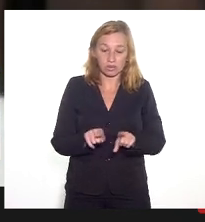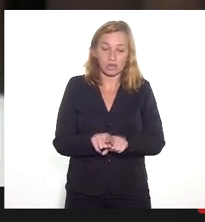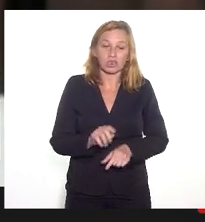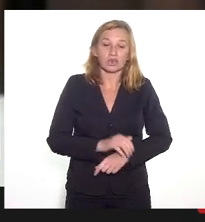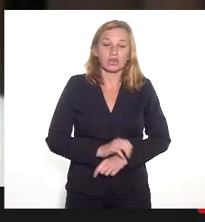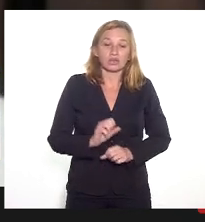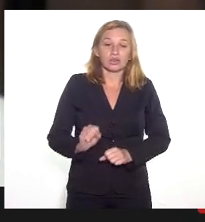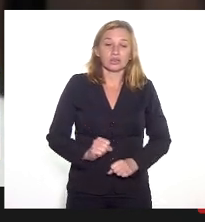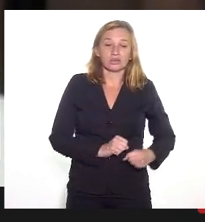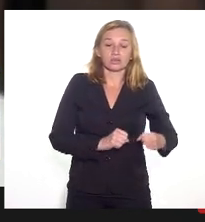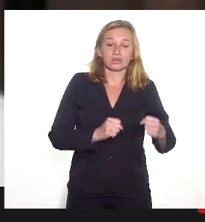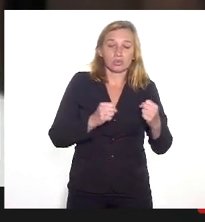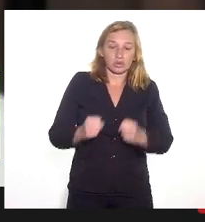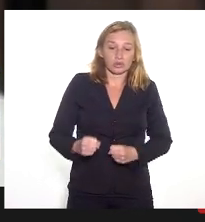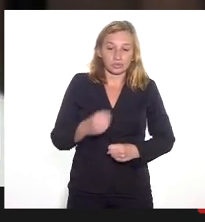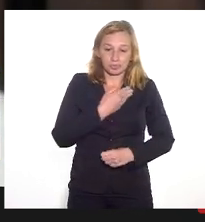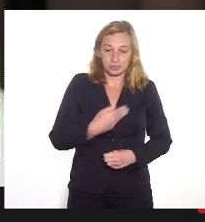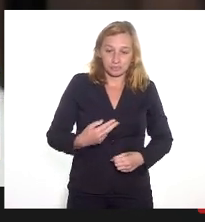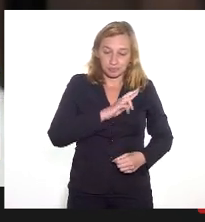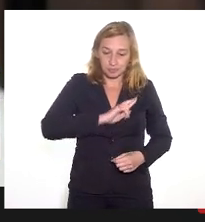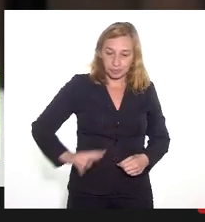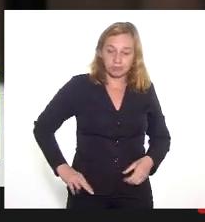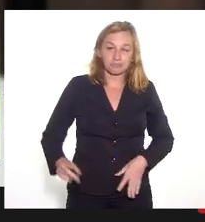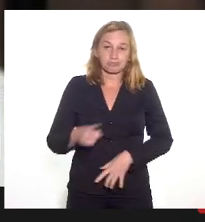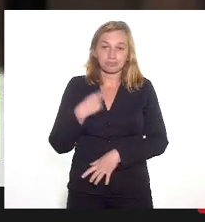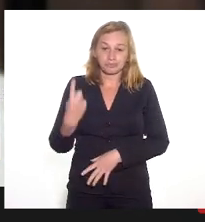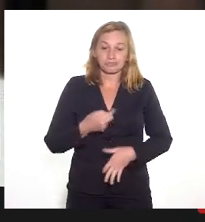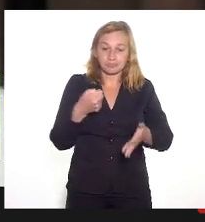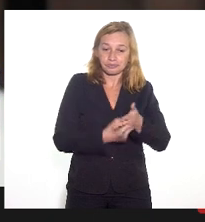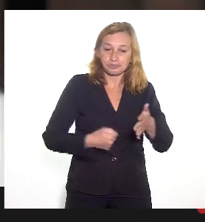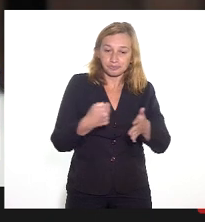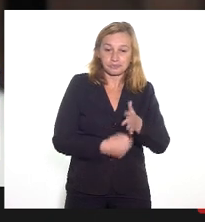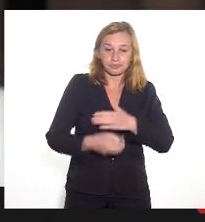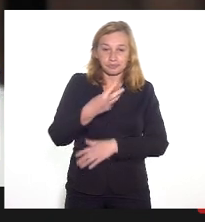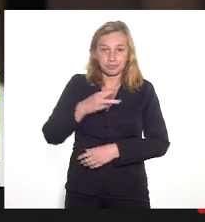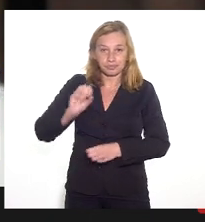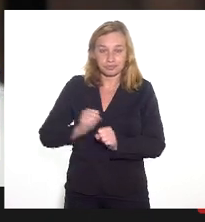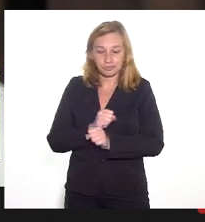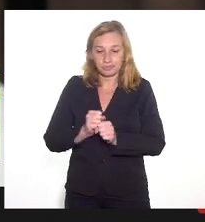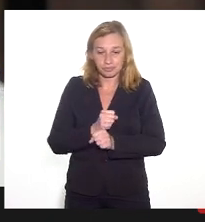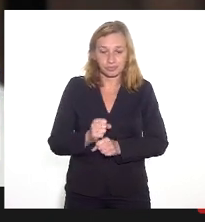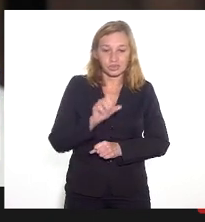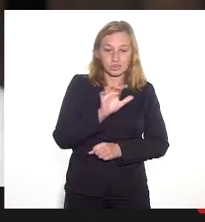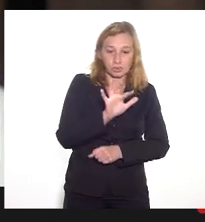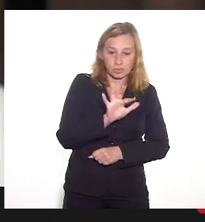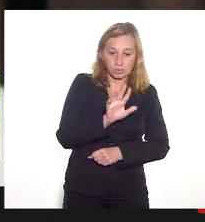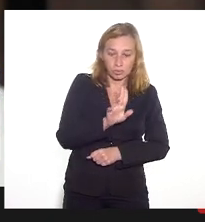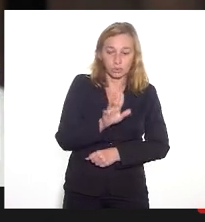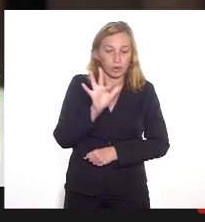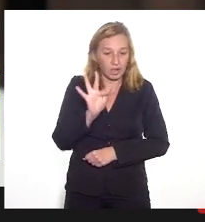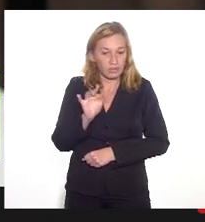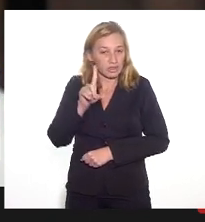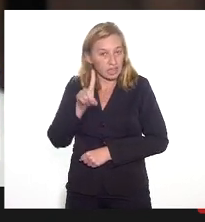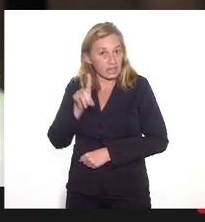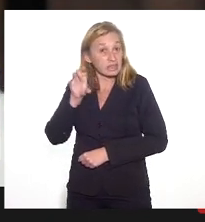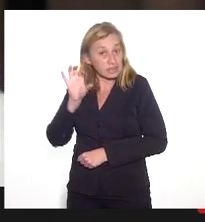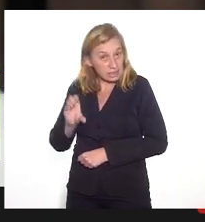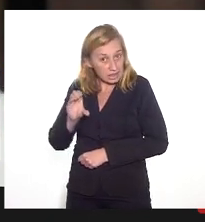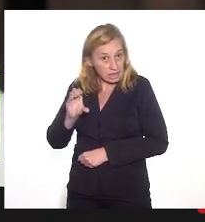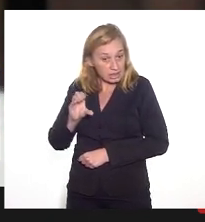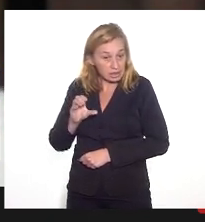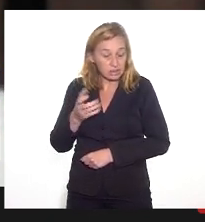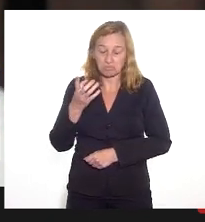da República. E essa tem sido a nossa batalha. Temos, ao longo desses 30 anos, o FNDC, e quem, para